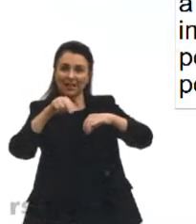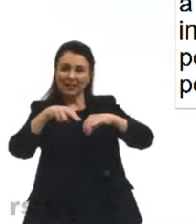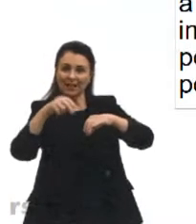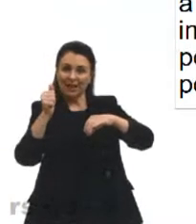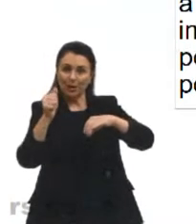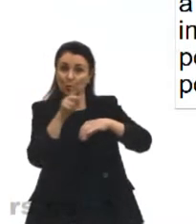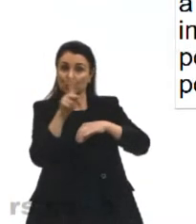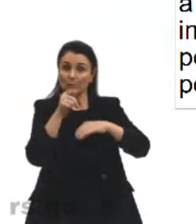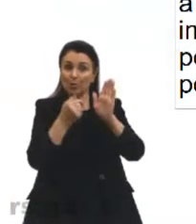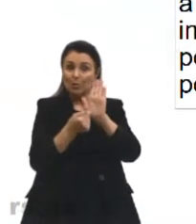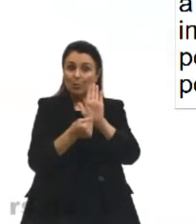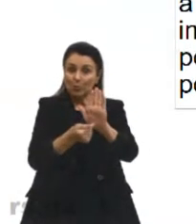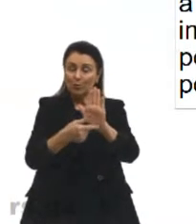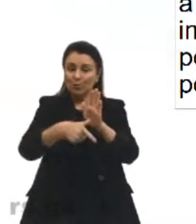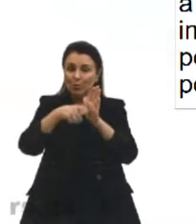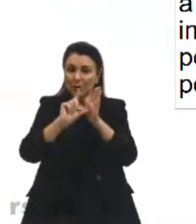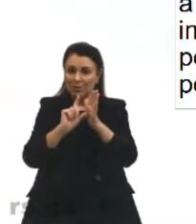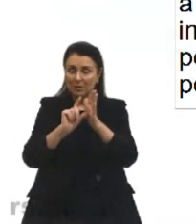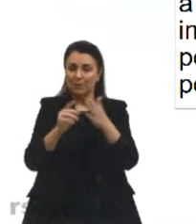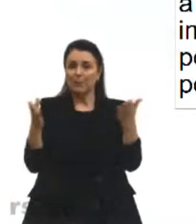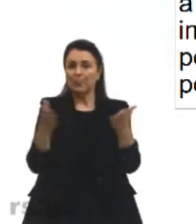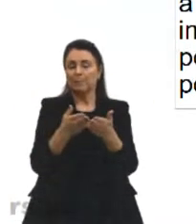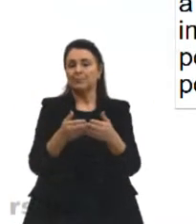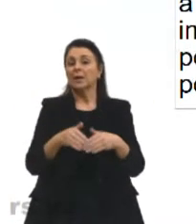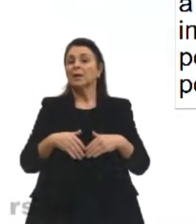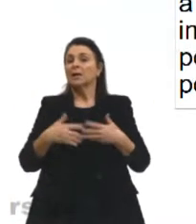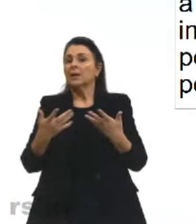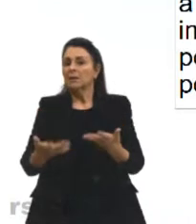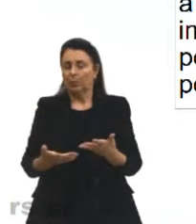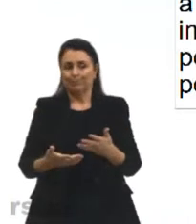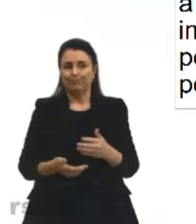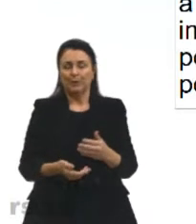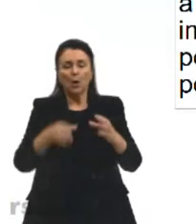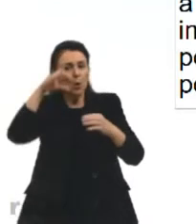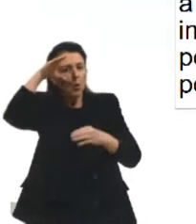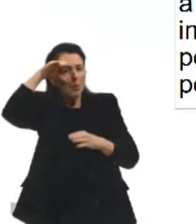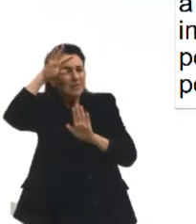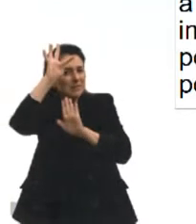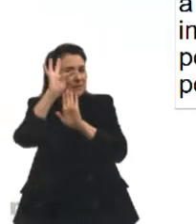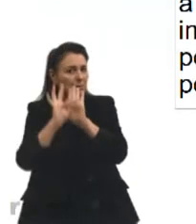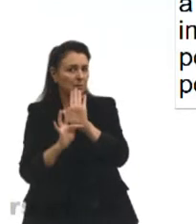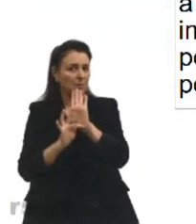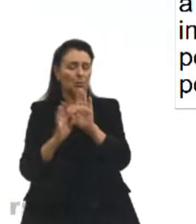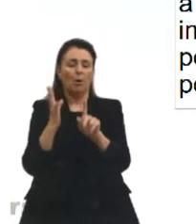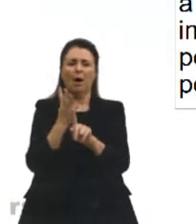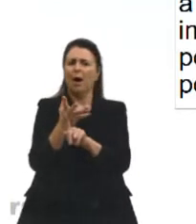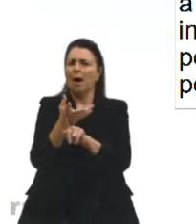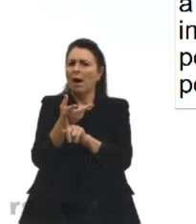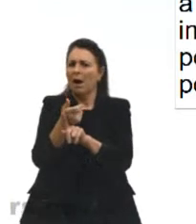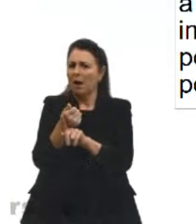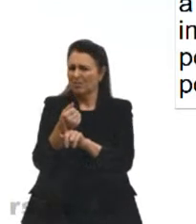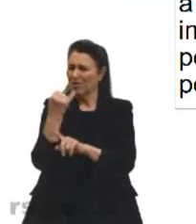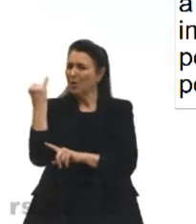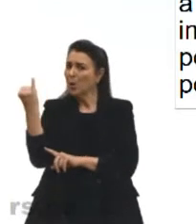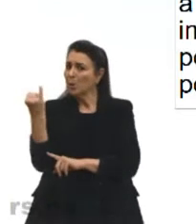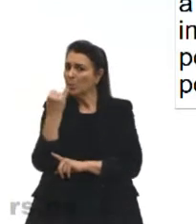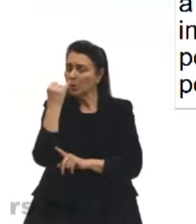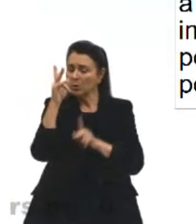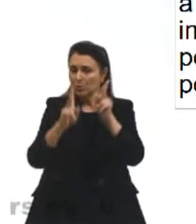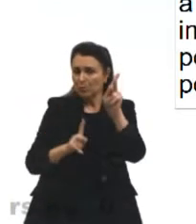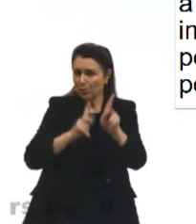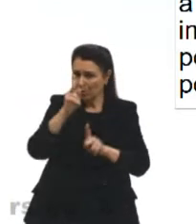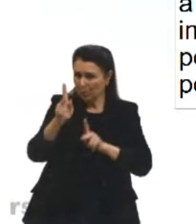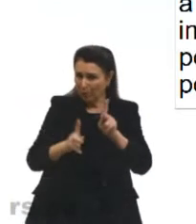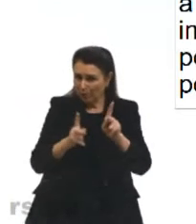vamos para o enunciado da questão de acordo com o texto a arte mencionada é importante para os